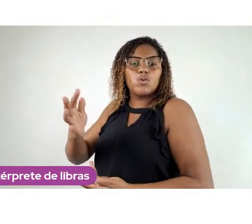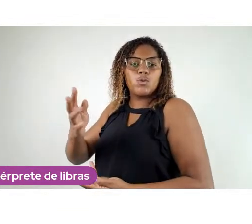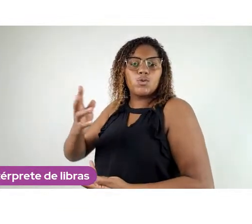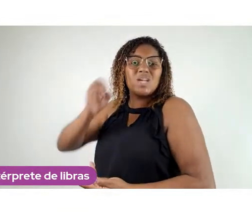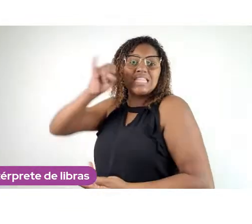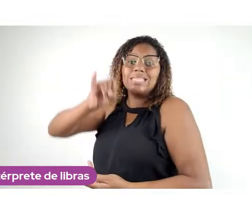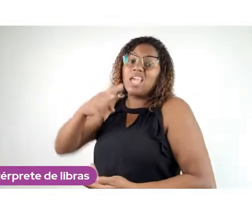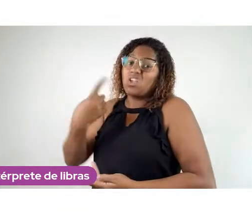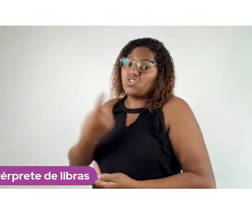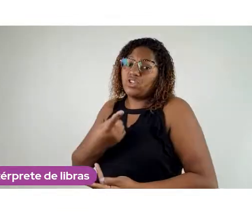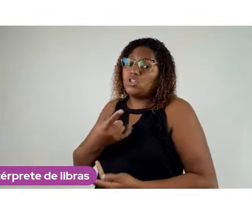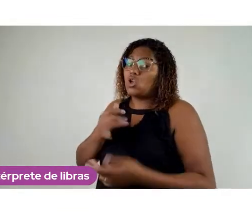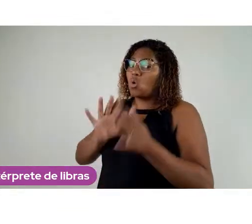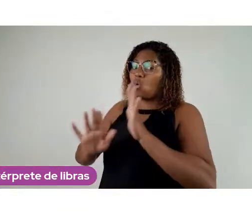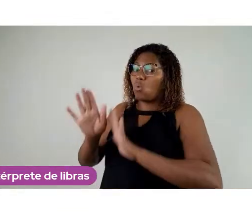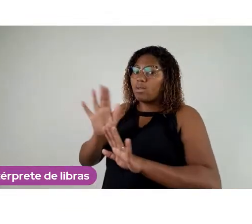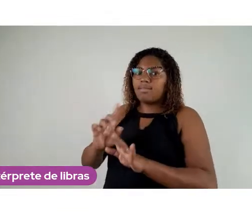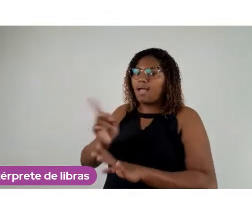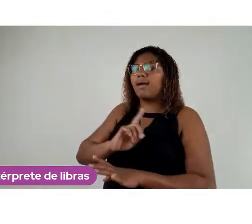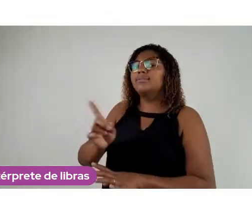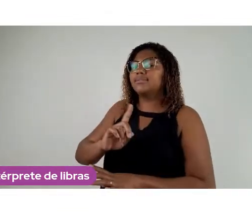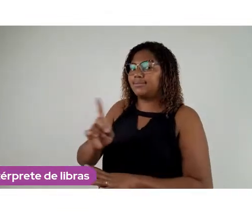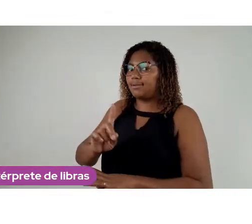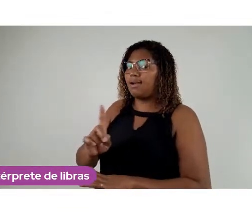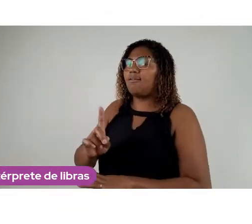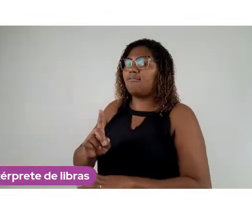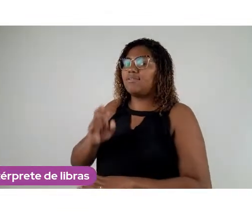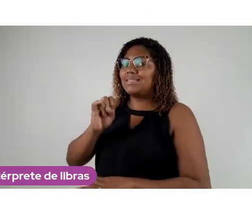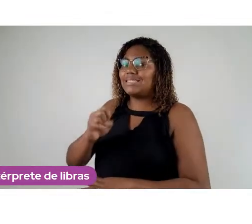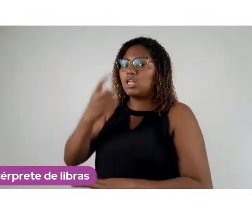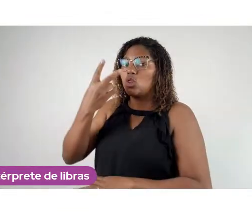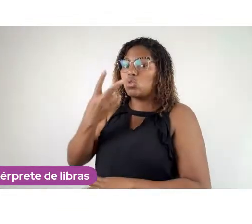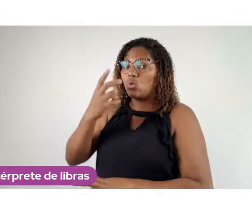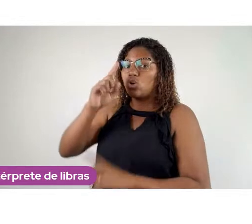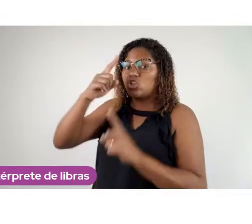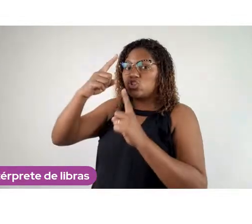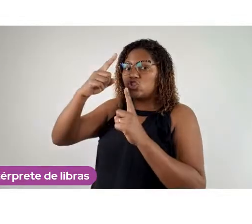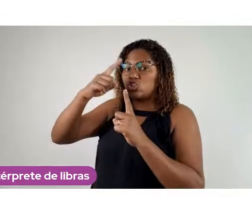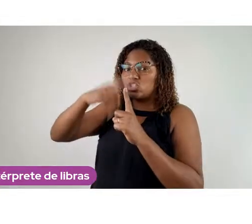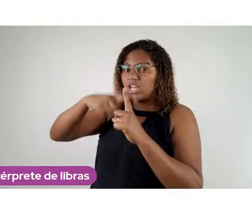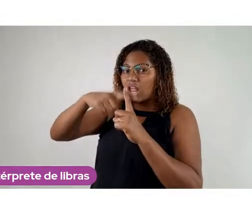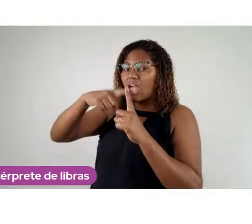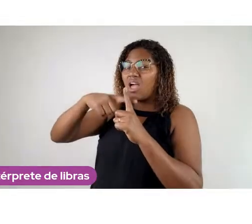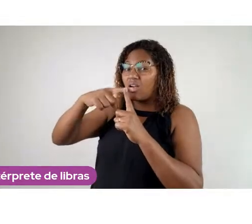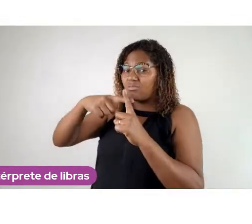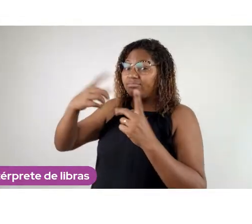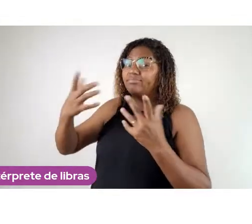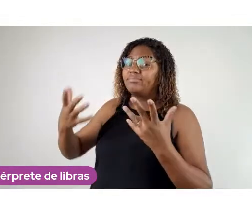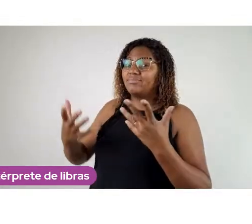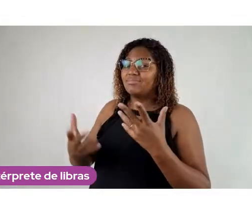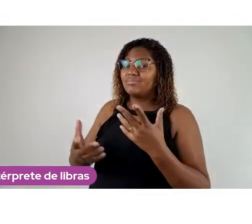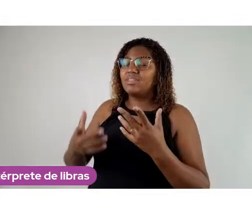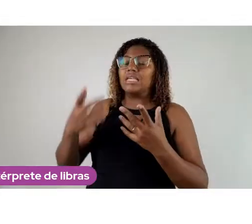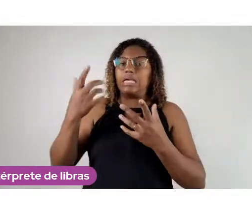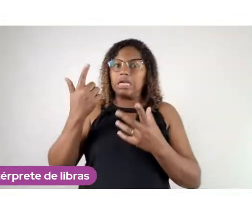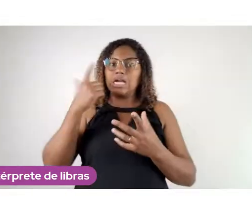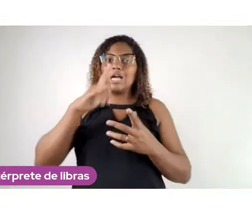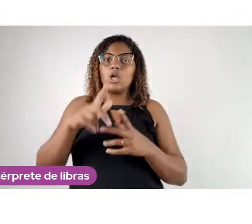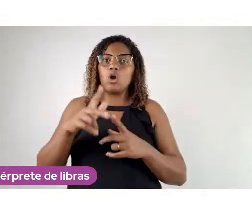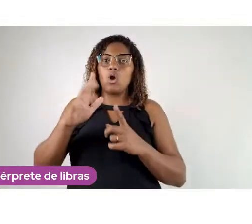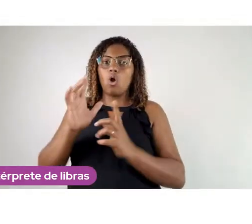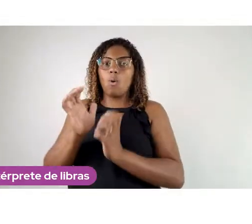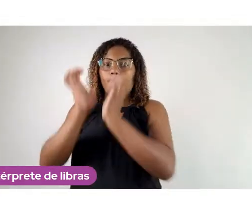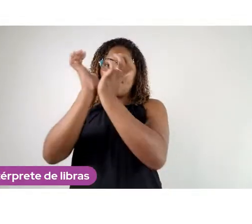deixar a temperatura média do planeta ultrapassar 2 graus, né? Ganhou o prêmio Nobel, dividiu o prêmio Nobel junto com o